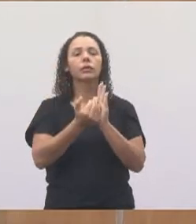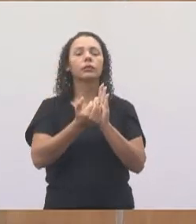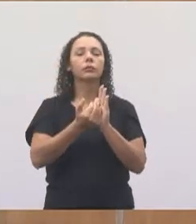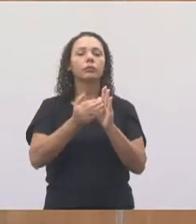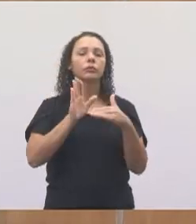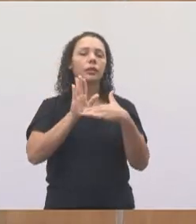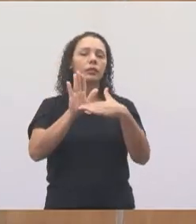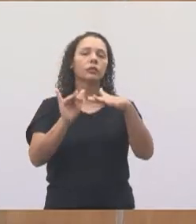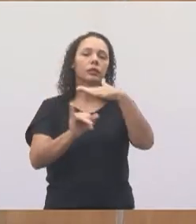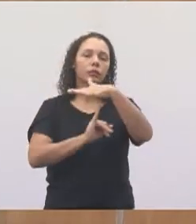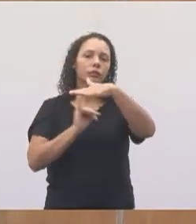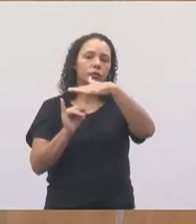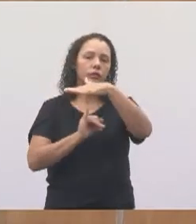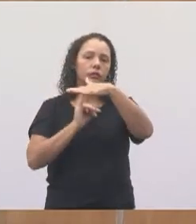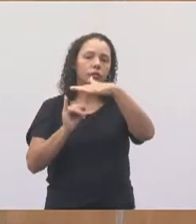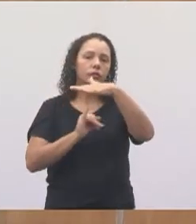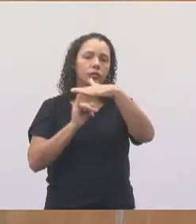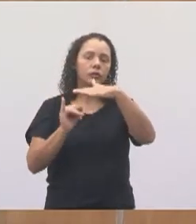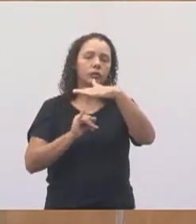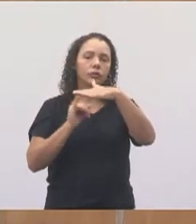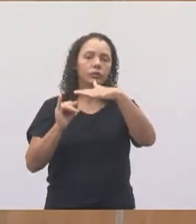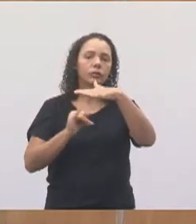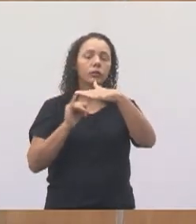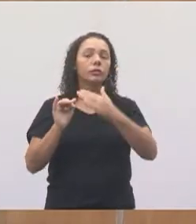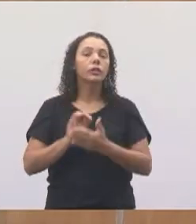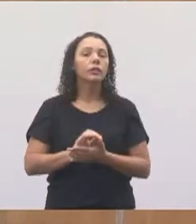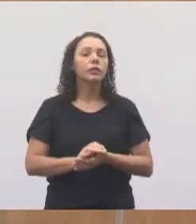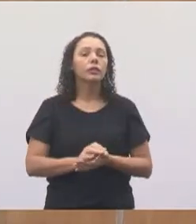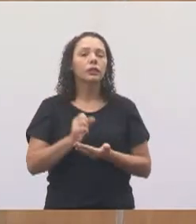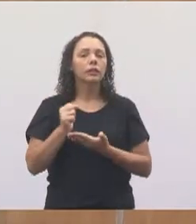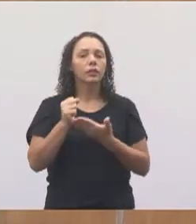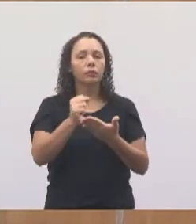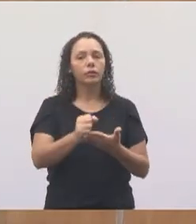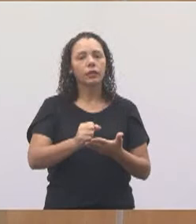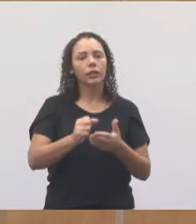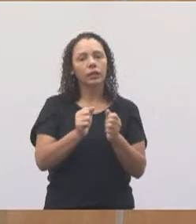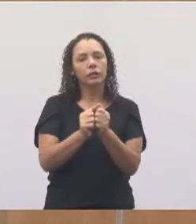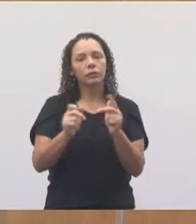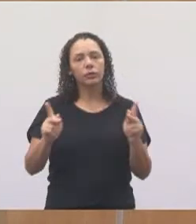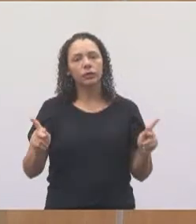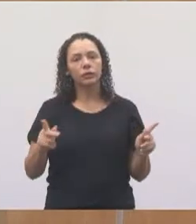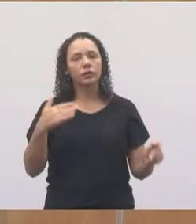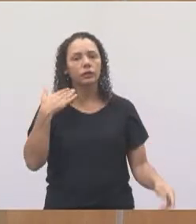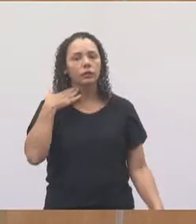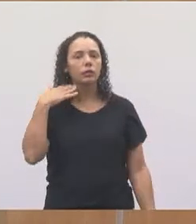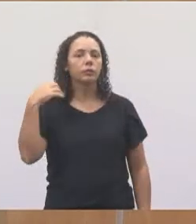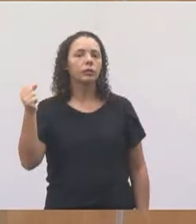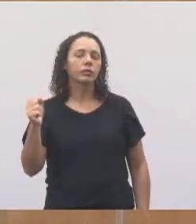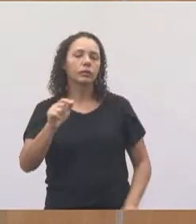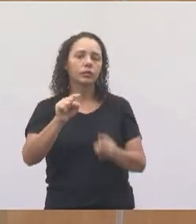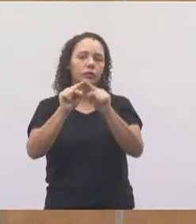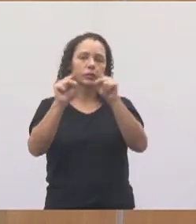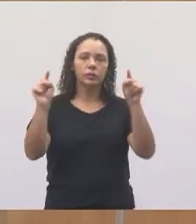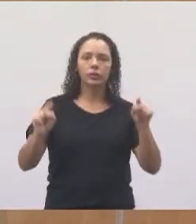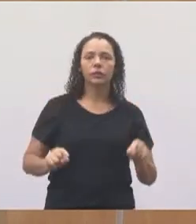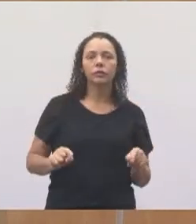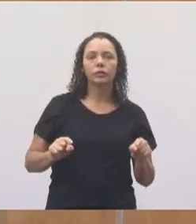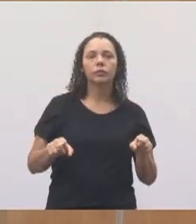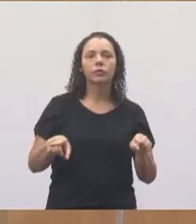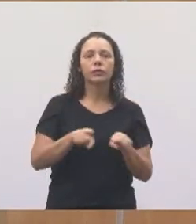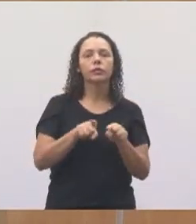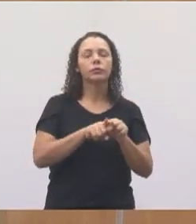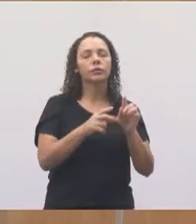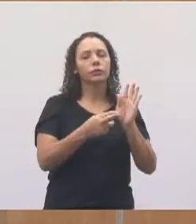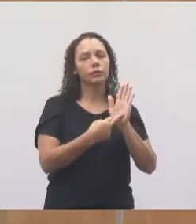e preservar as aposentadorias e pensões dos servidores públicos e dos seus